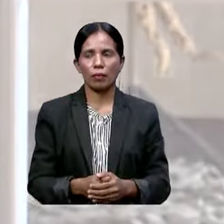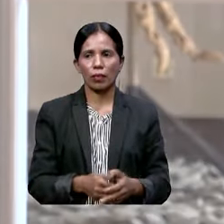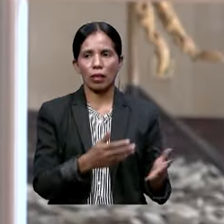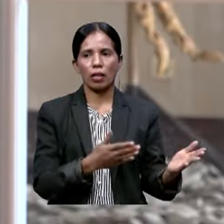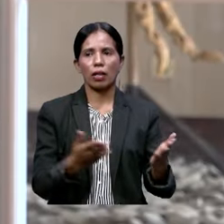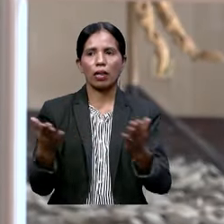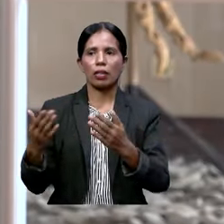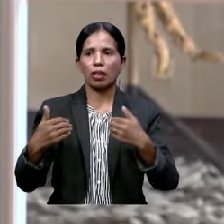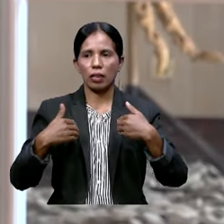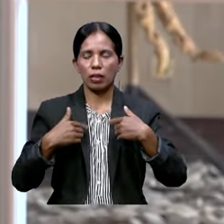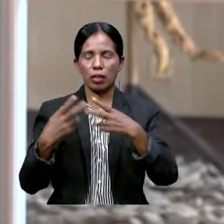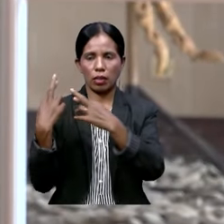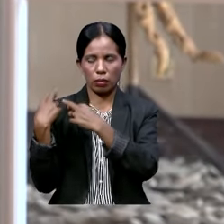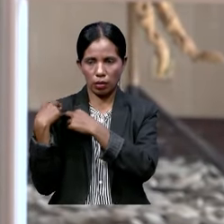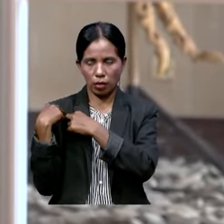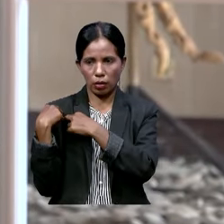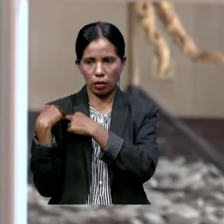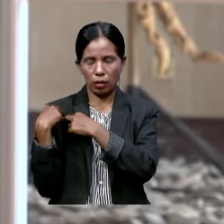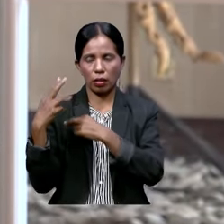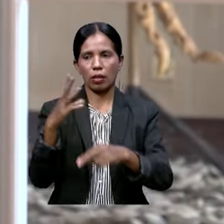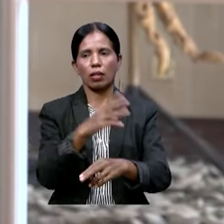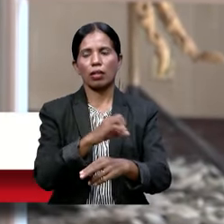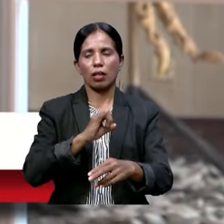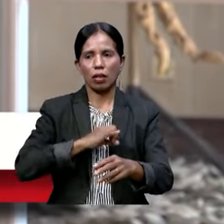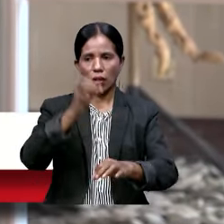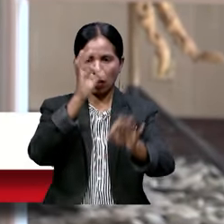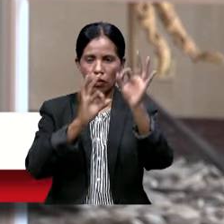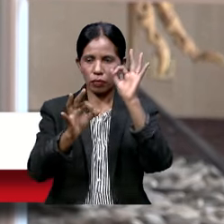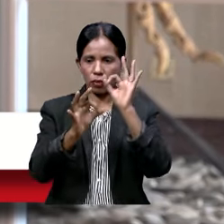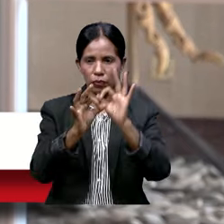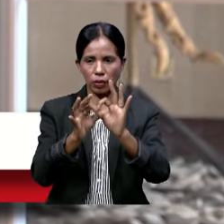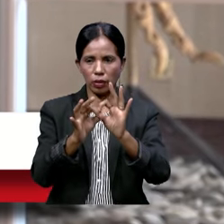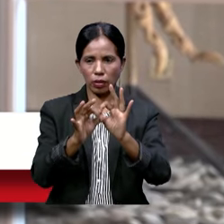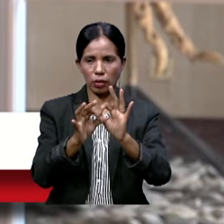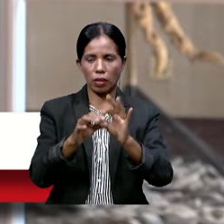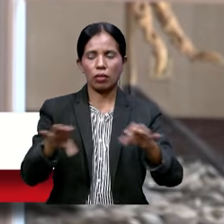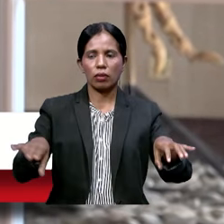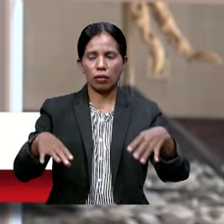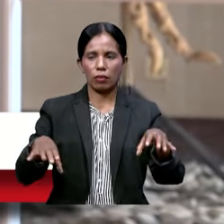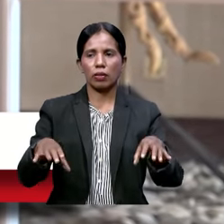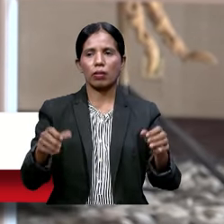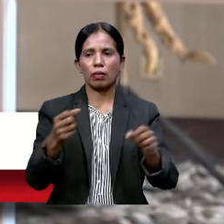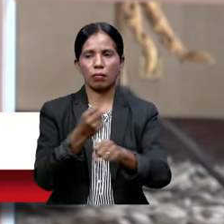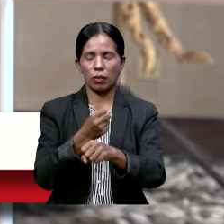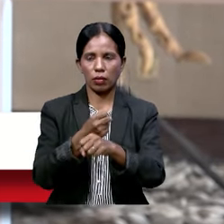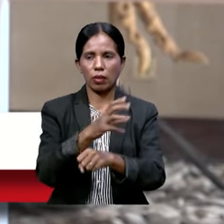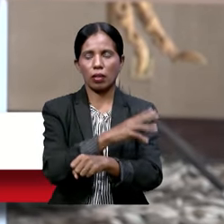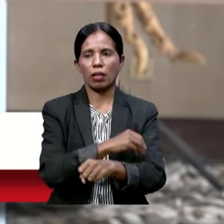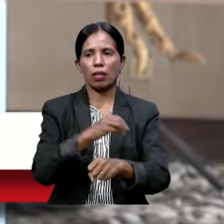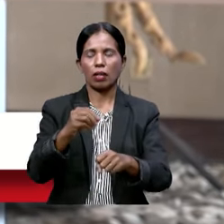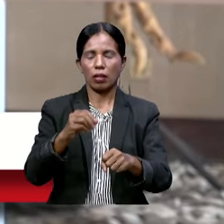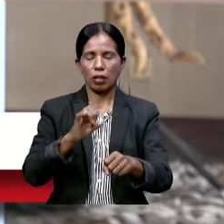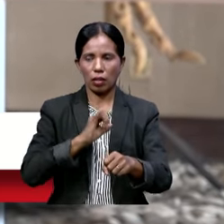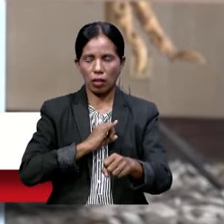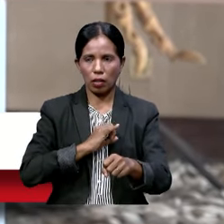nessa responsabilidade no ao fiar cada ao se esforça macas nessa marco histórico de nebe maca